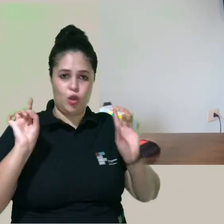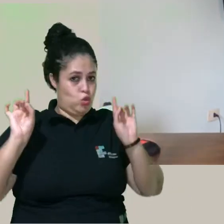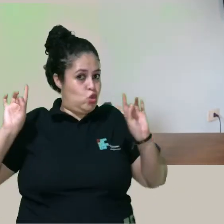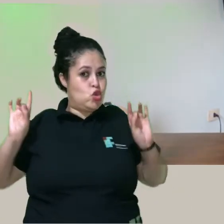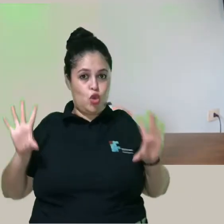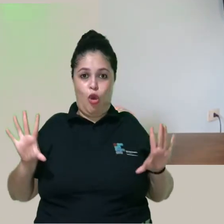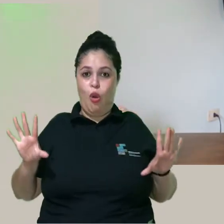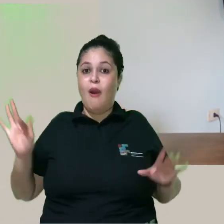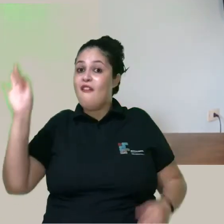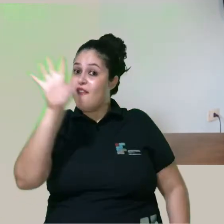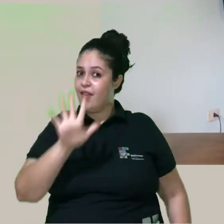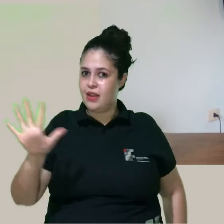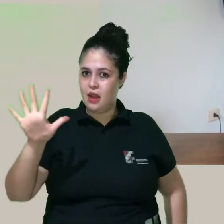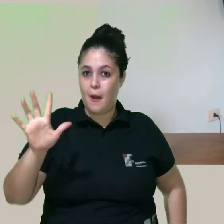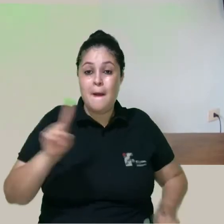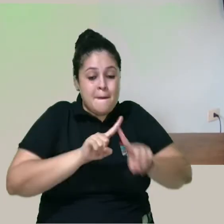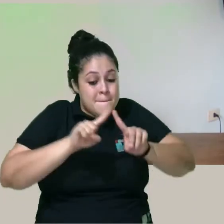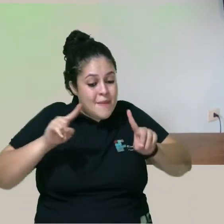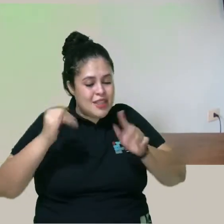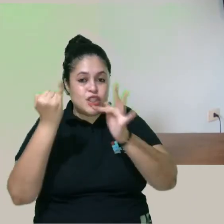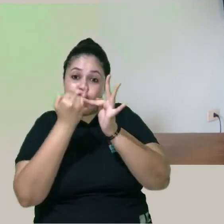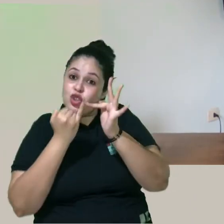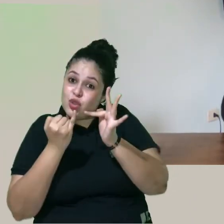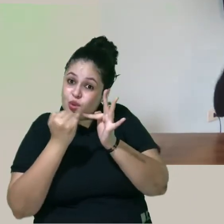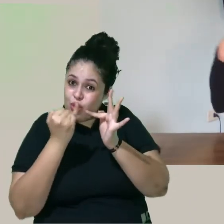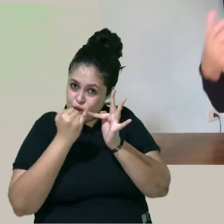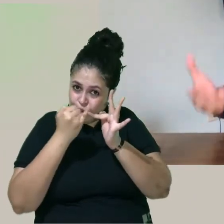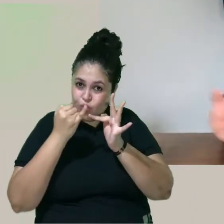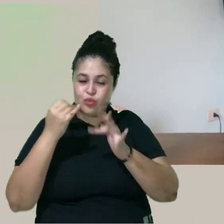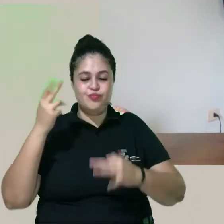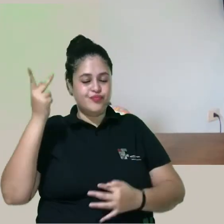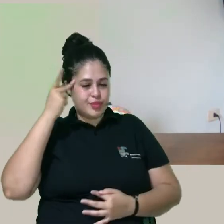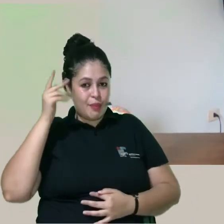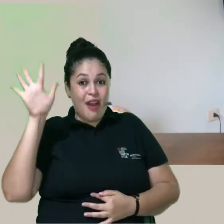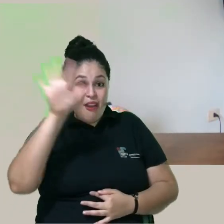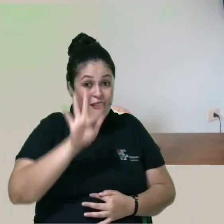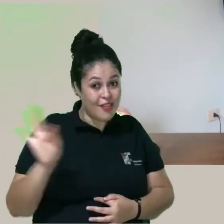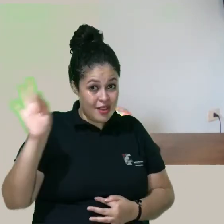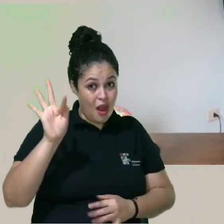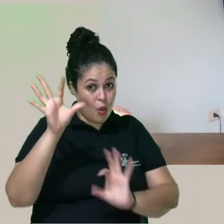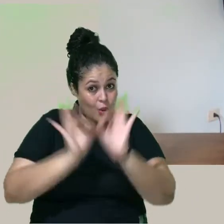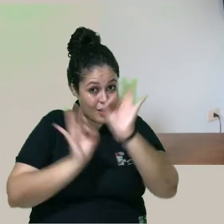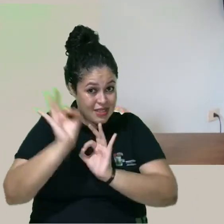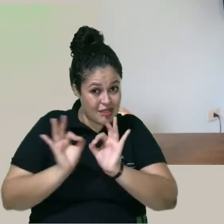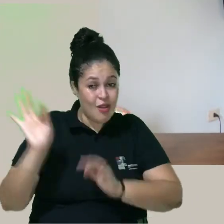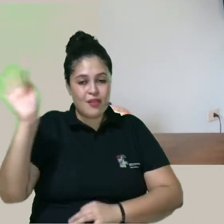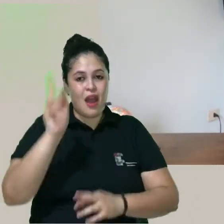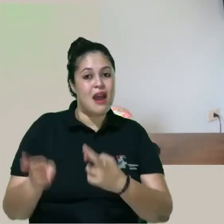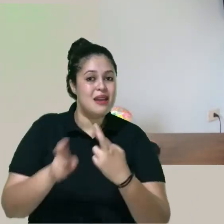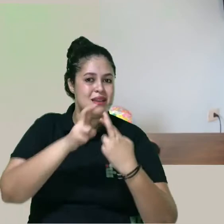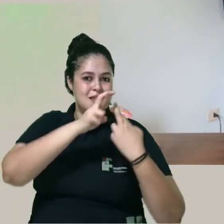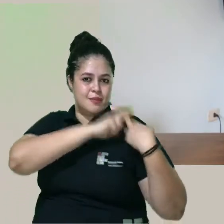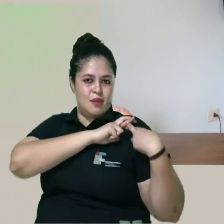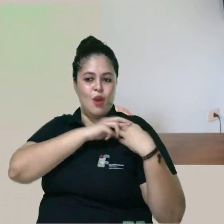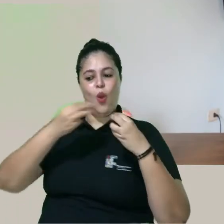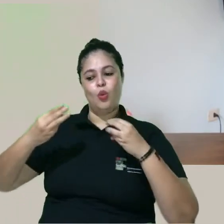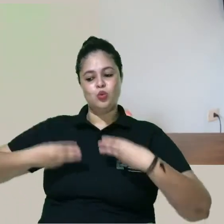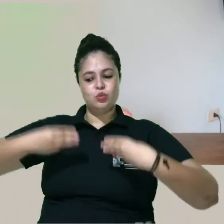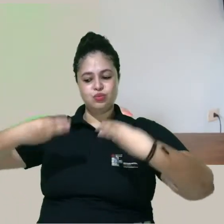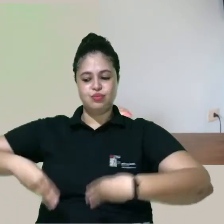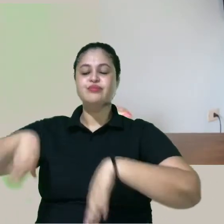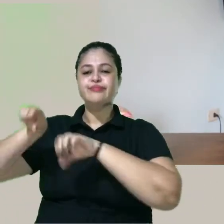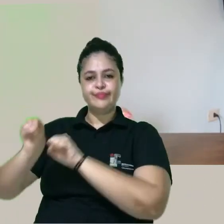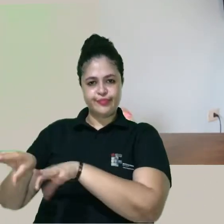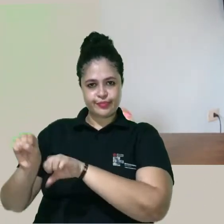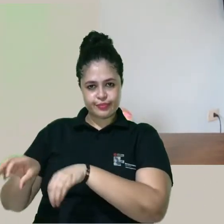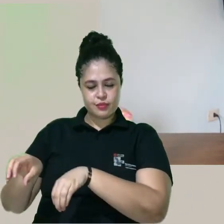não digo só da esfera federal, tá? Mas no caso o Instituto Federal, né, é uma organização federal, cuja responsabilidade é do